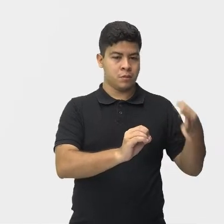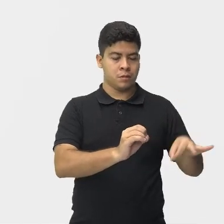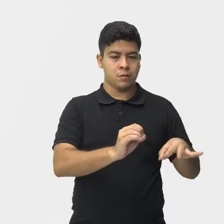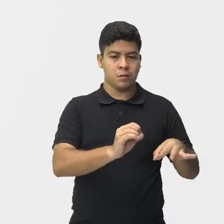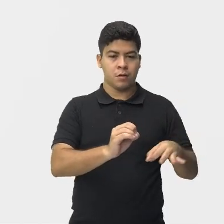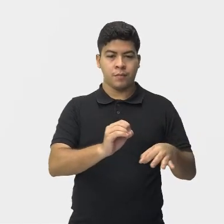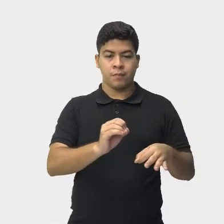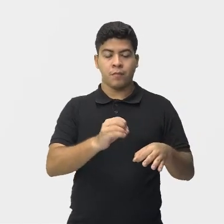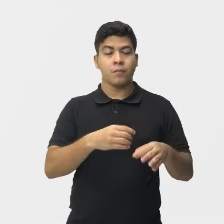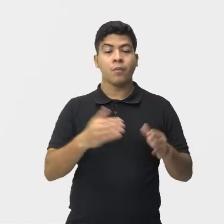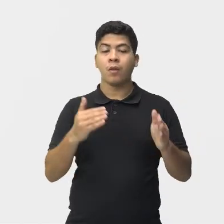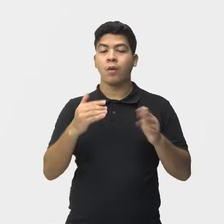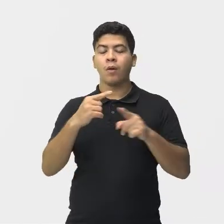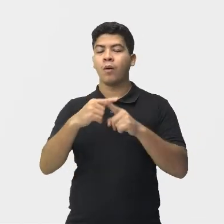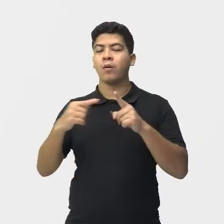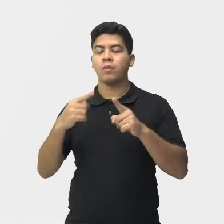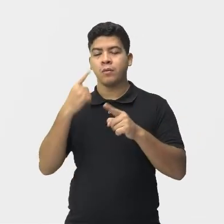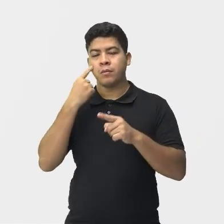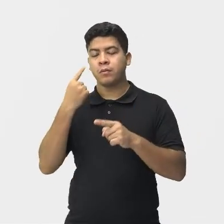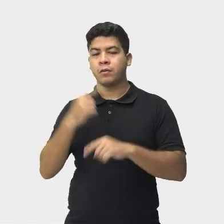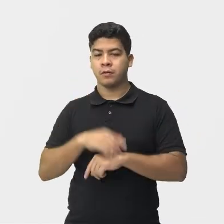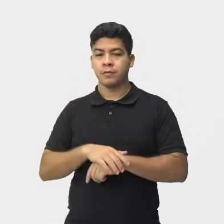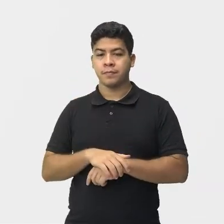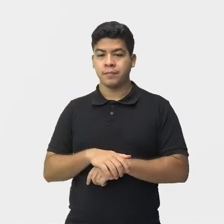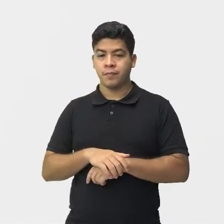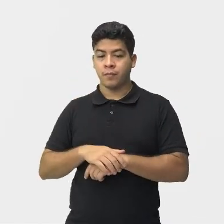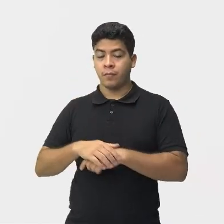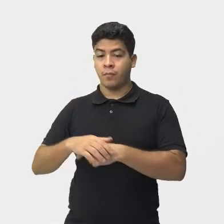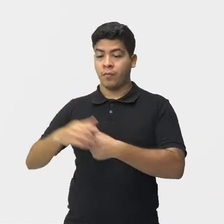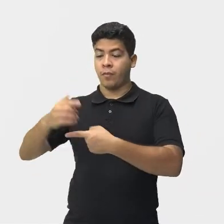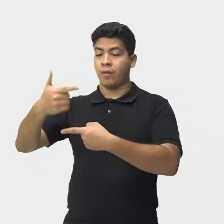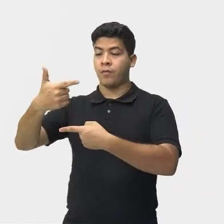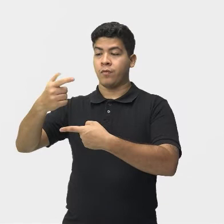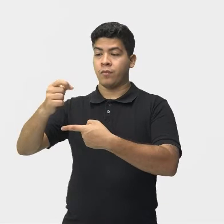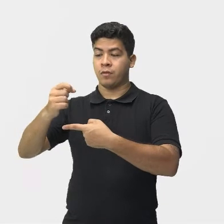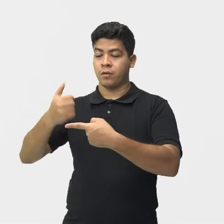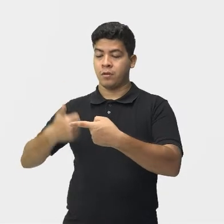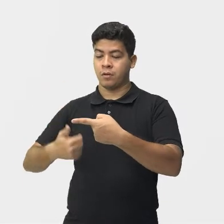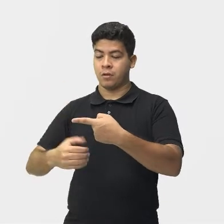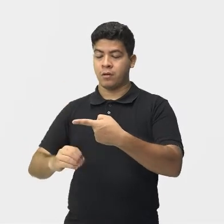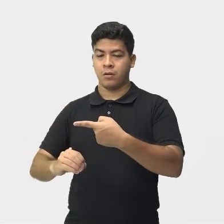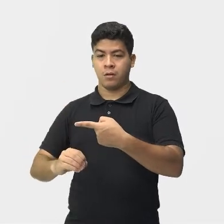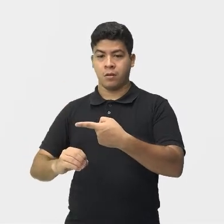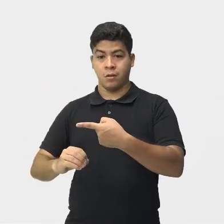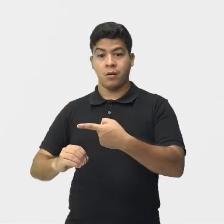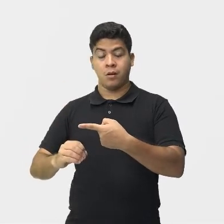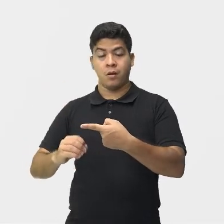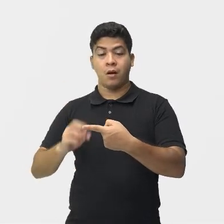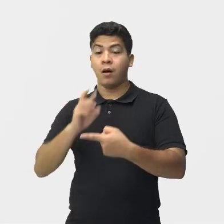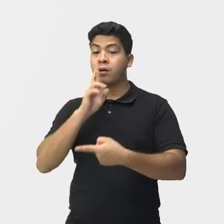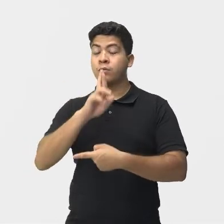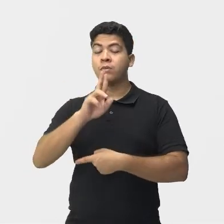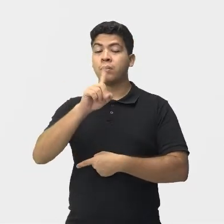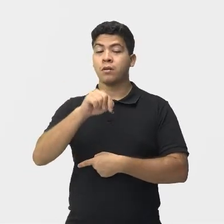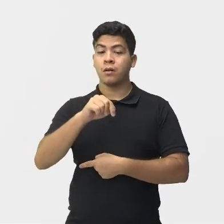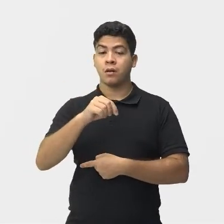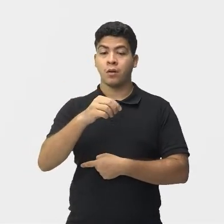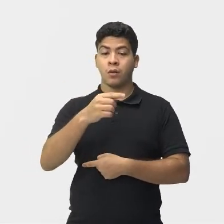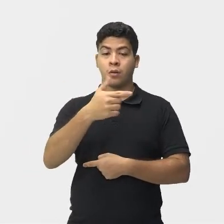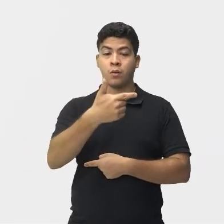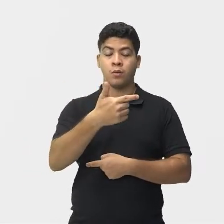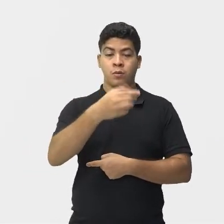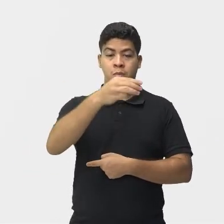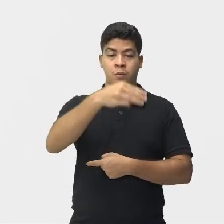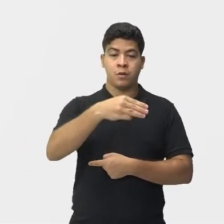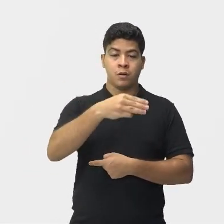20, 10 menos 0 é 10. E 20 dividido por 10, então eu encontro aqui, ó, o valor da aceleração, que